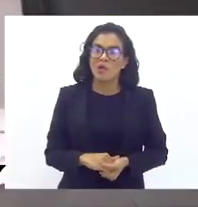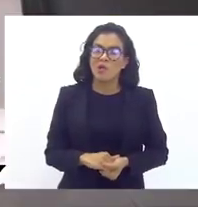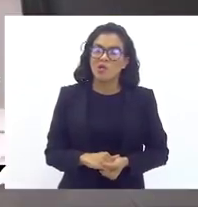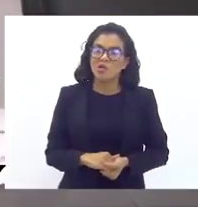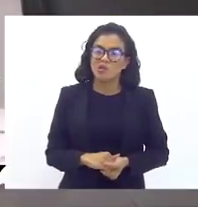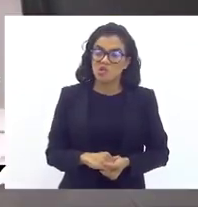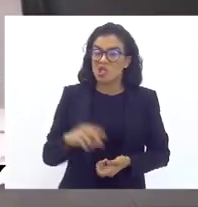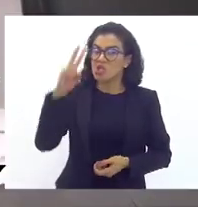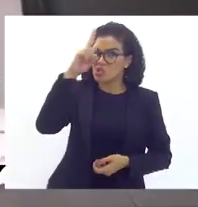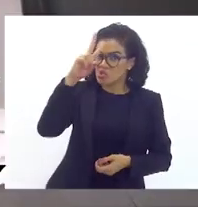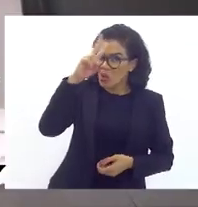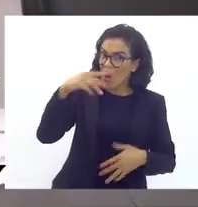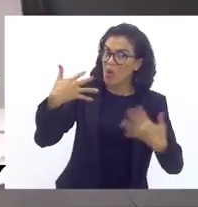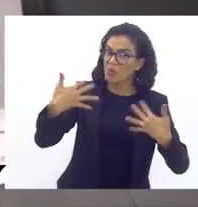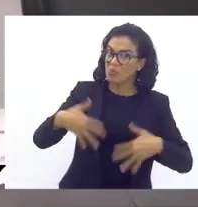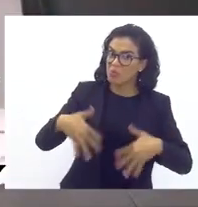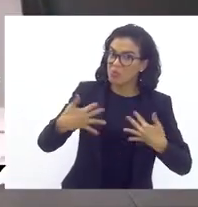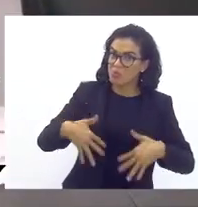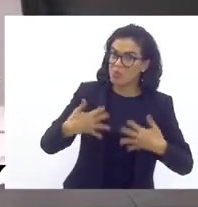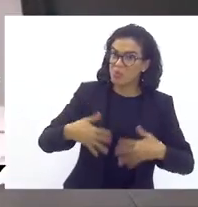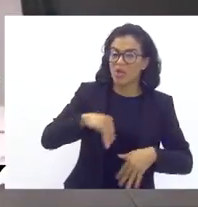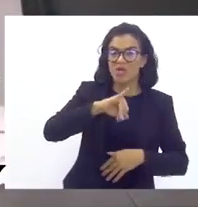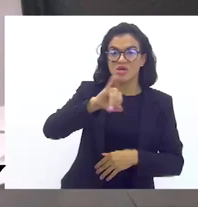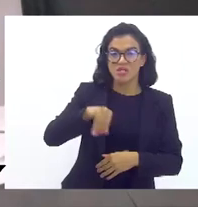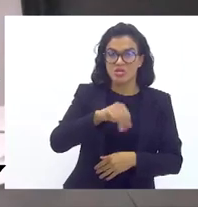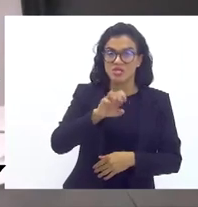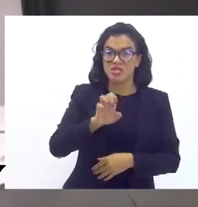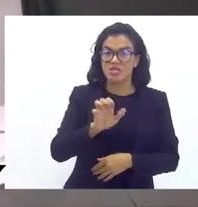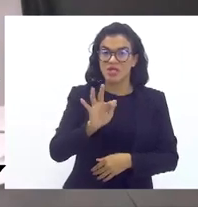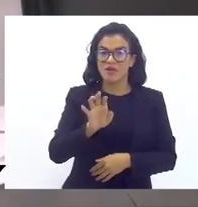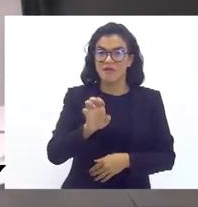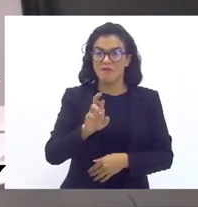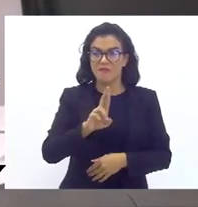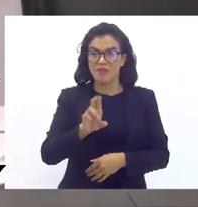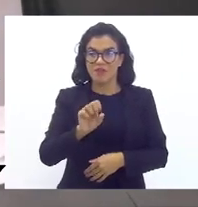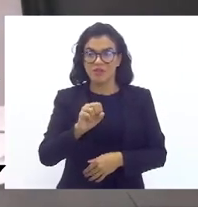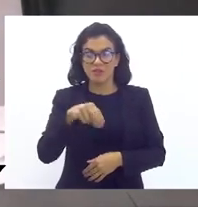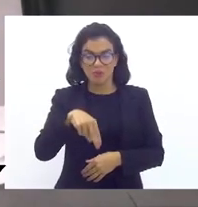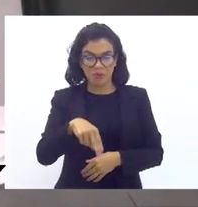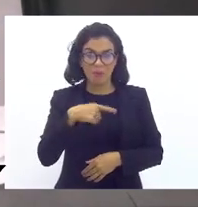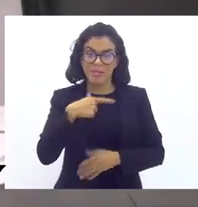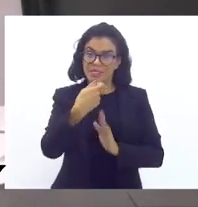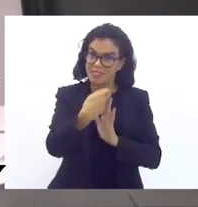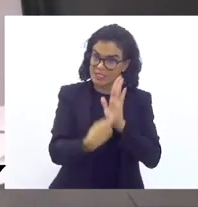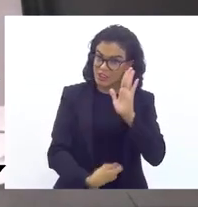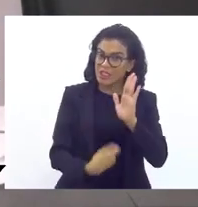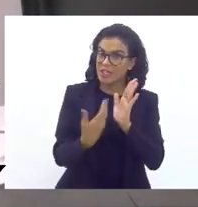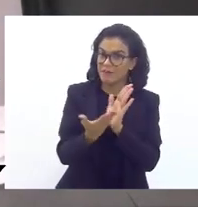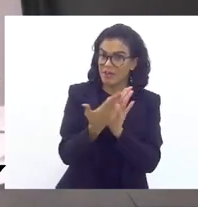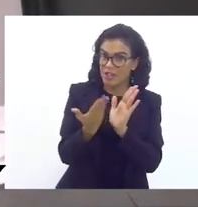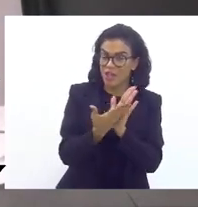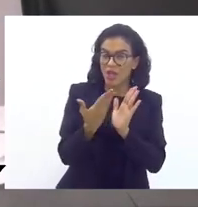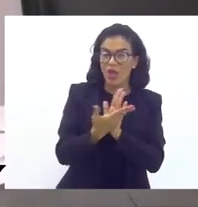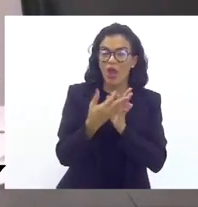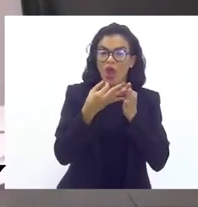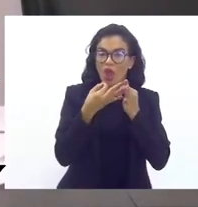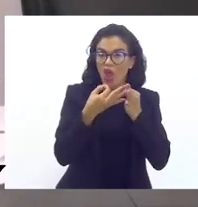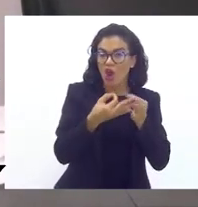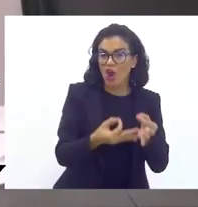que histórias que você contou para a gente hein mais algumas Aliás a gente vê de ser escrito né crônica